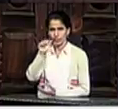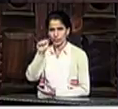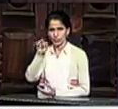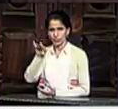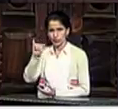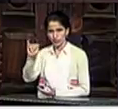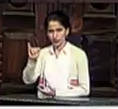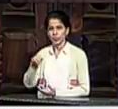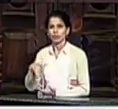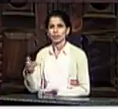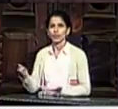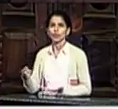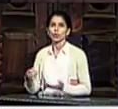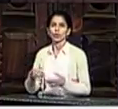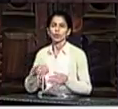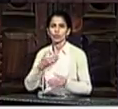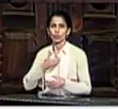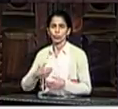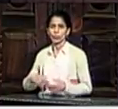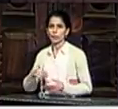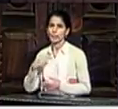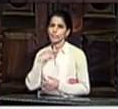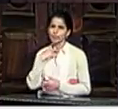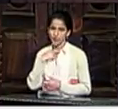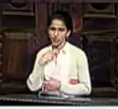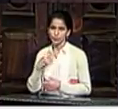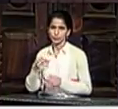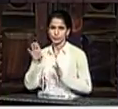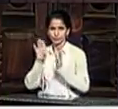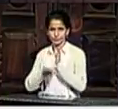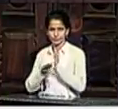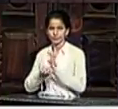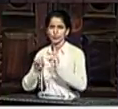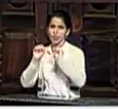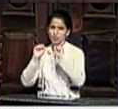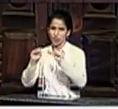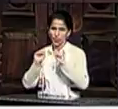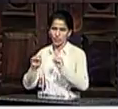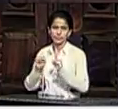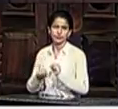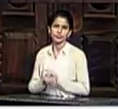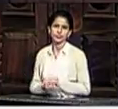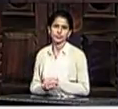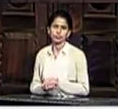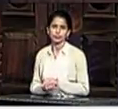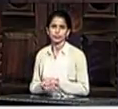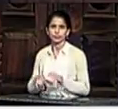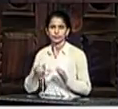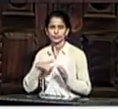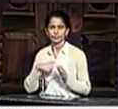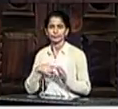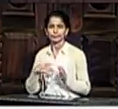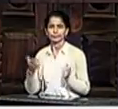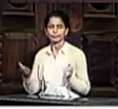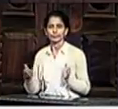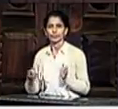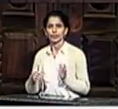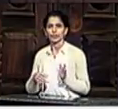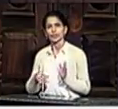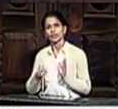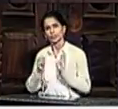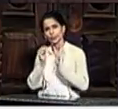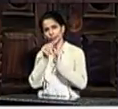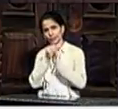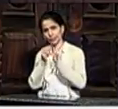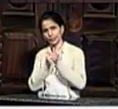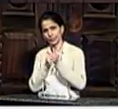não podia fazer, essa questão da diminuição, pode sim. Tem elementos, em primeiro previsto na